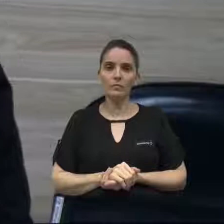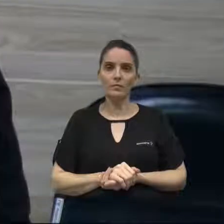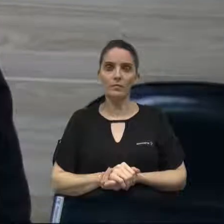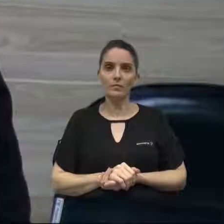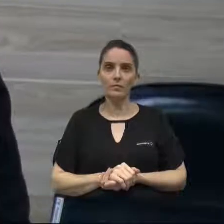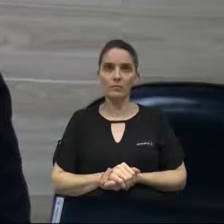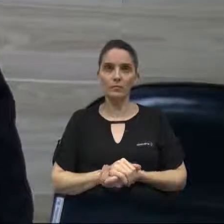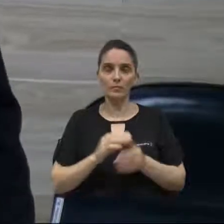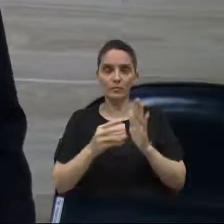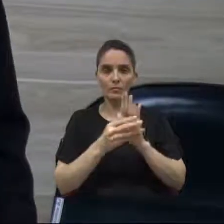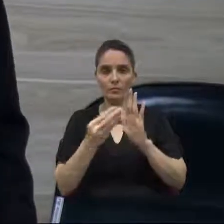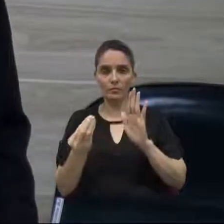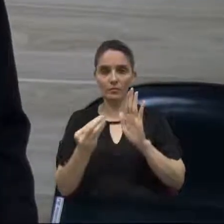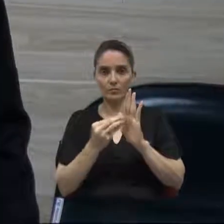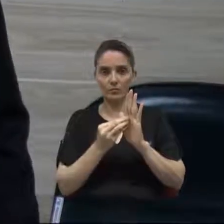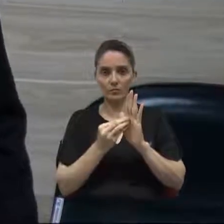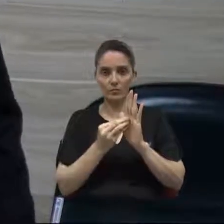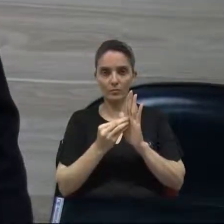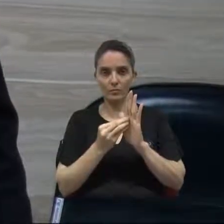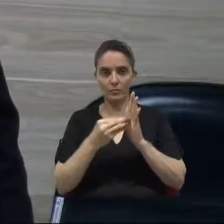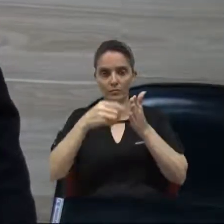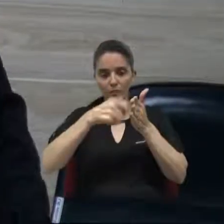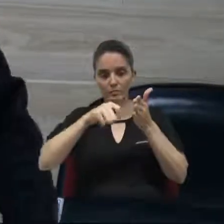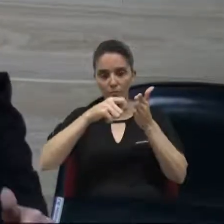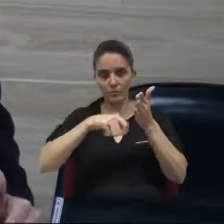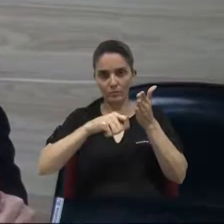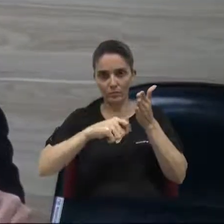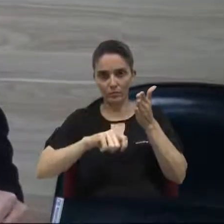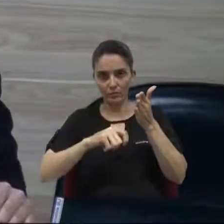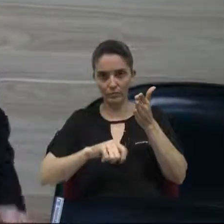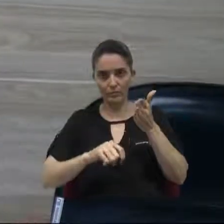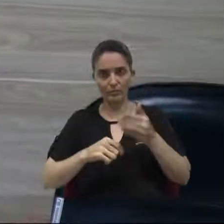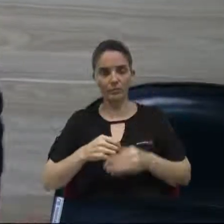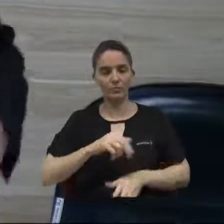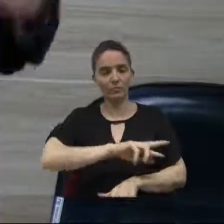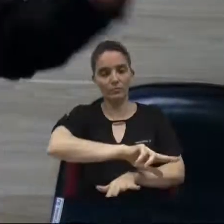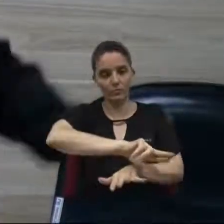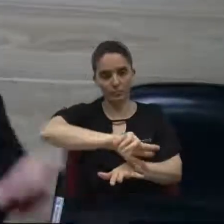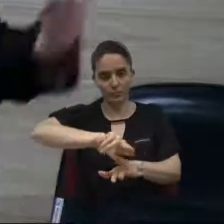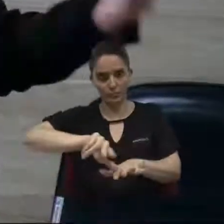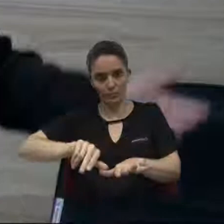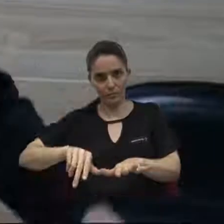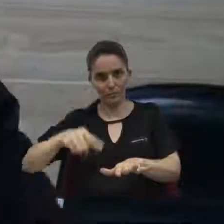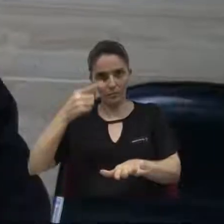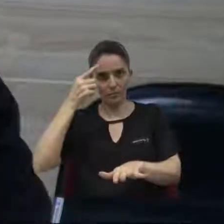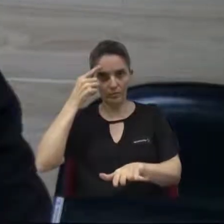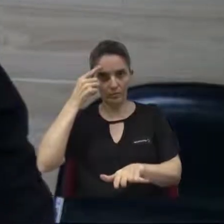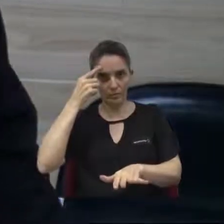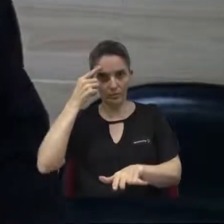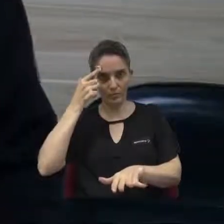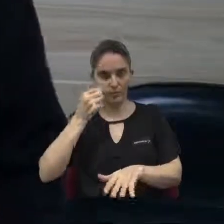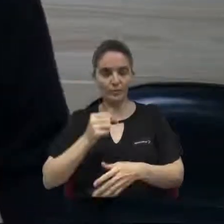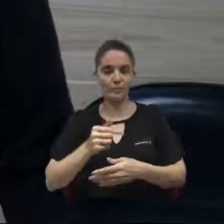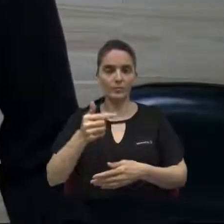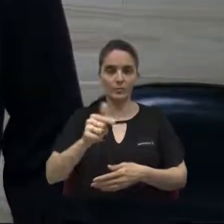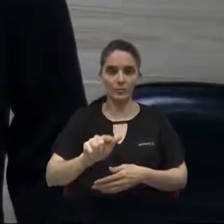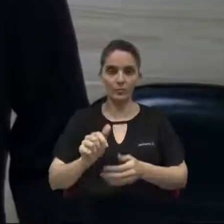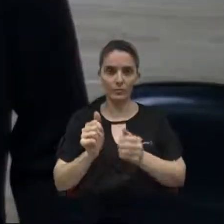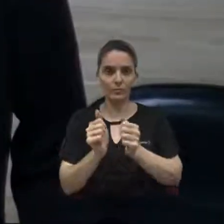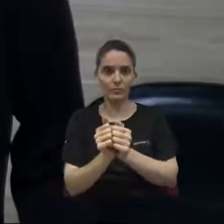Essa emenda vem corrigir algumas coisas que foram repensadas e discutidas com